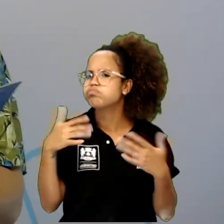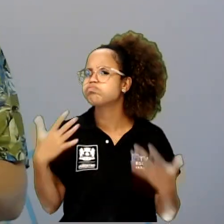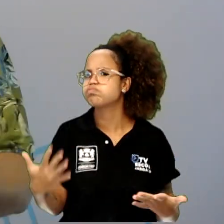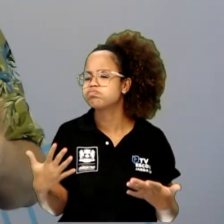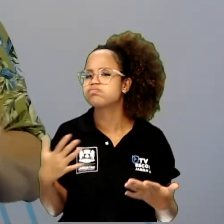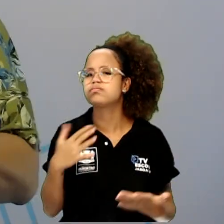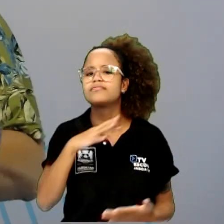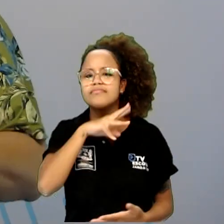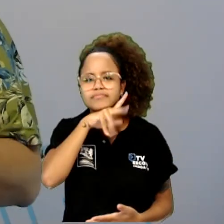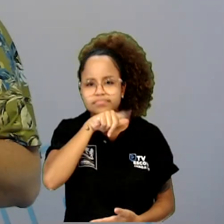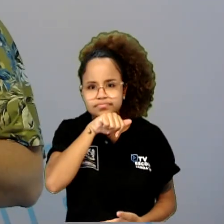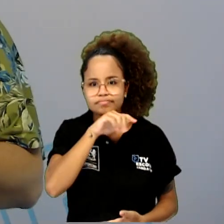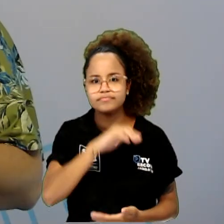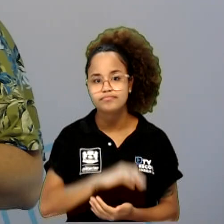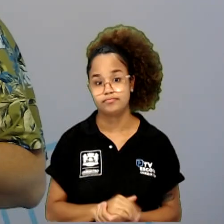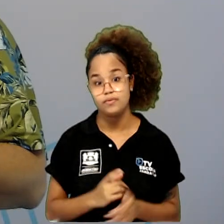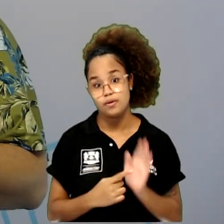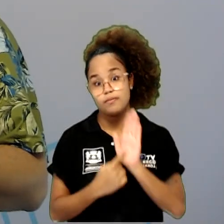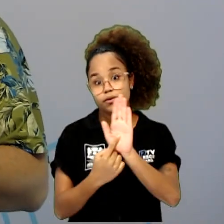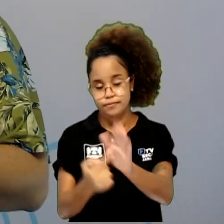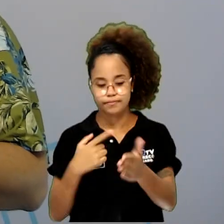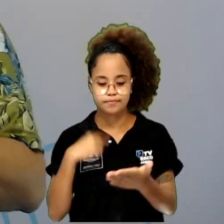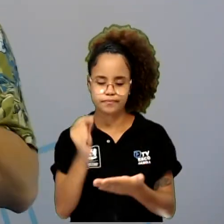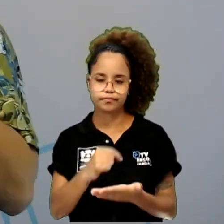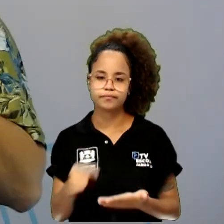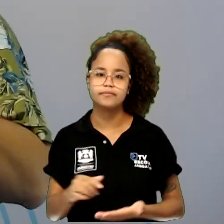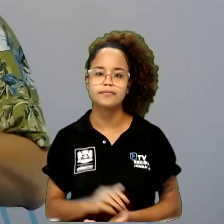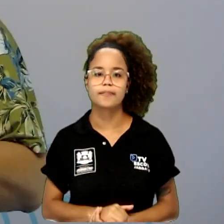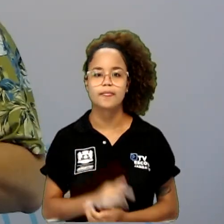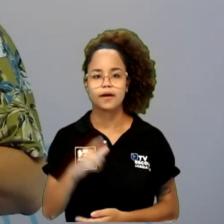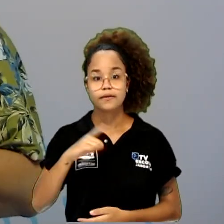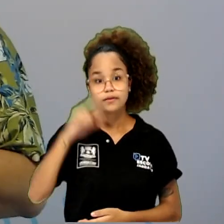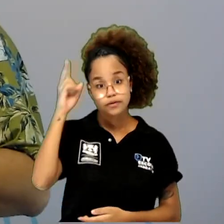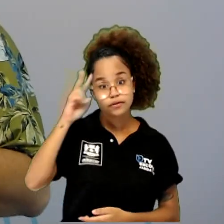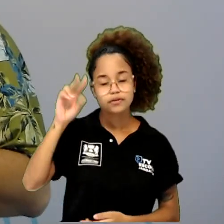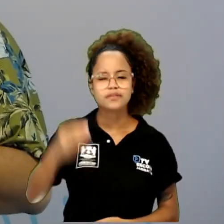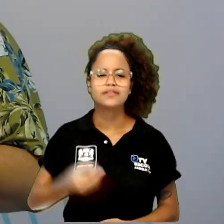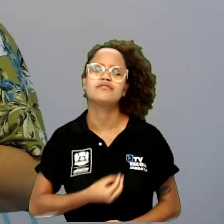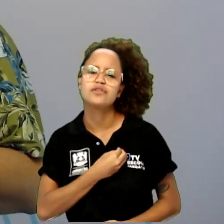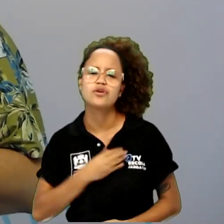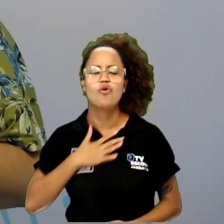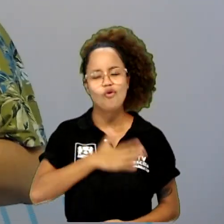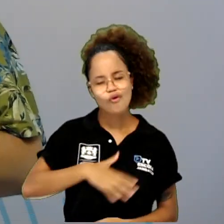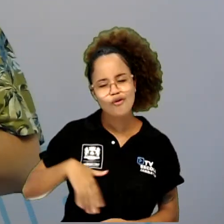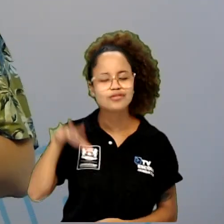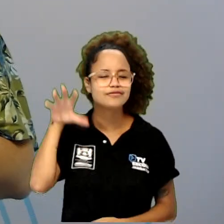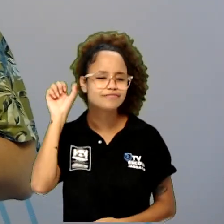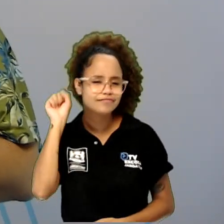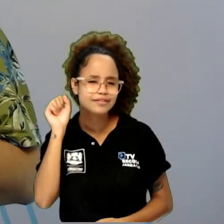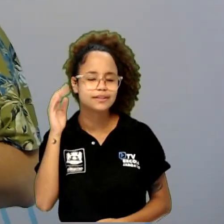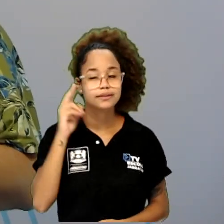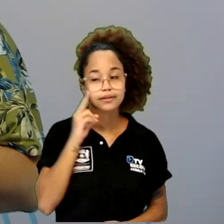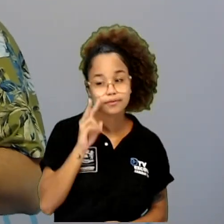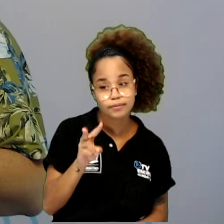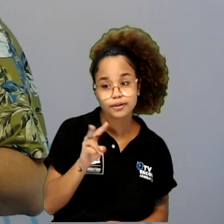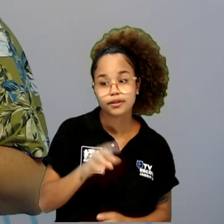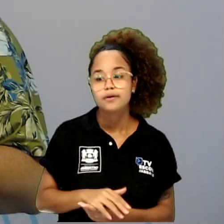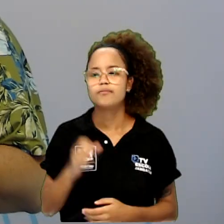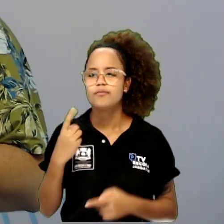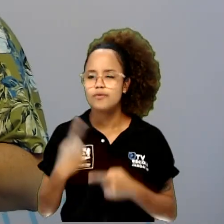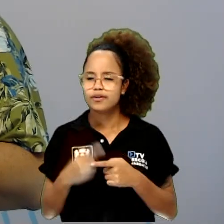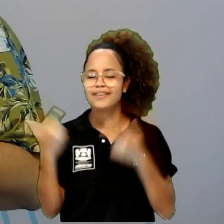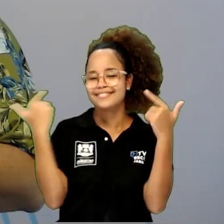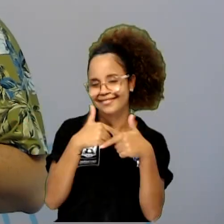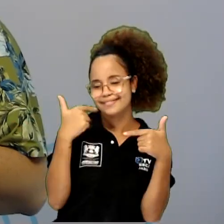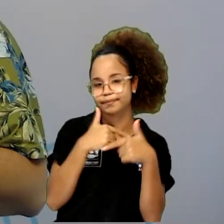né? Na apresentação eu escrevi assim: tem histórias nessa vida que a gente gosta de ouvir porque são bem engraçadas e nos fazem